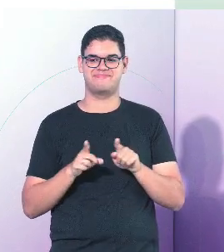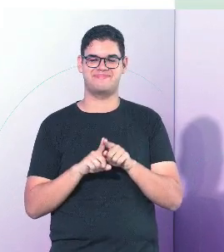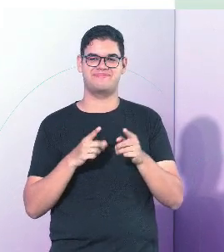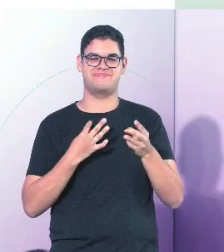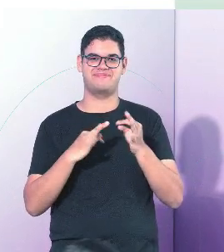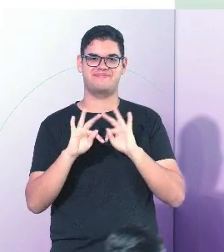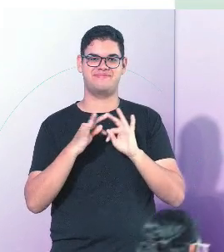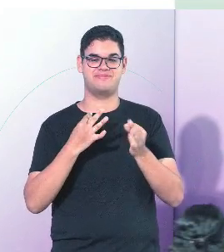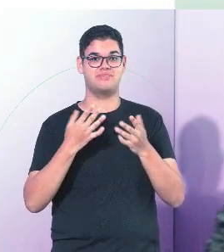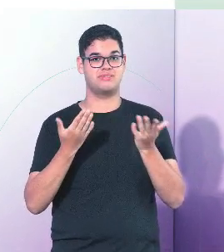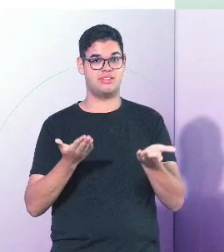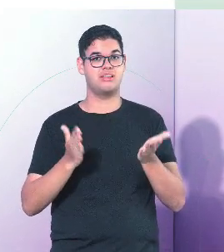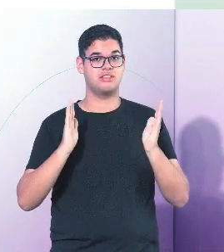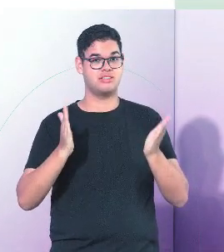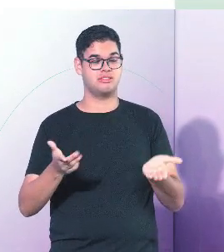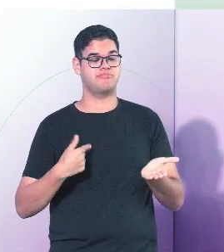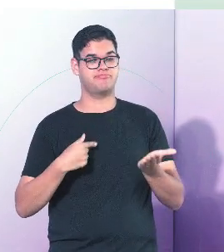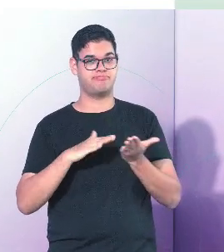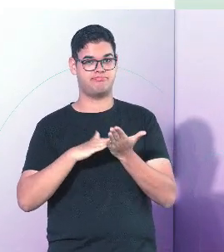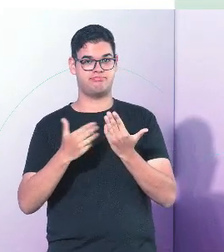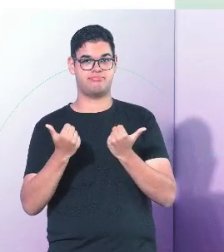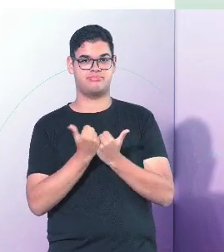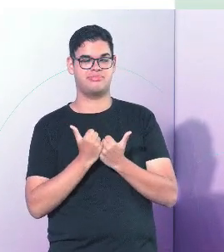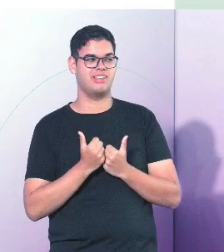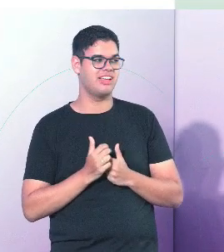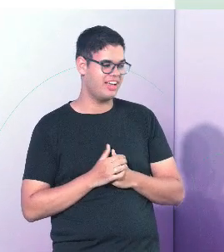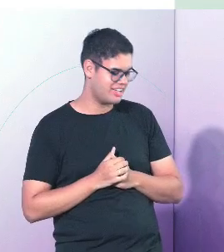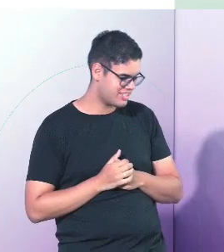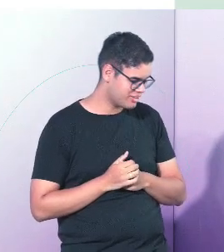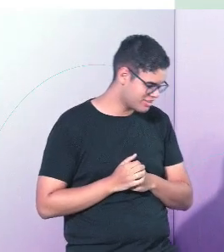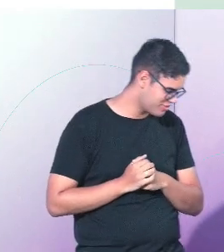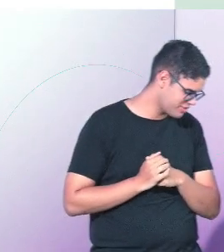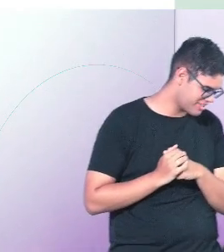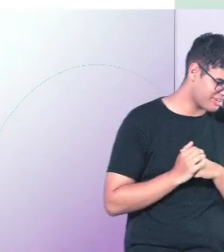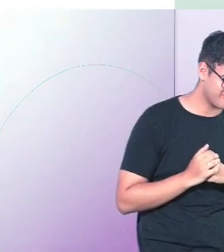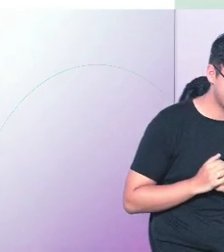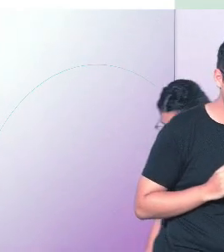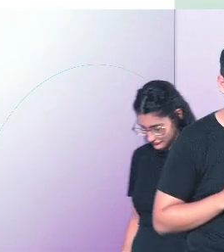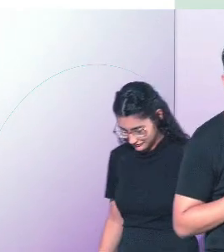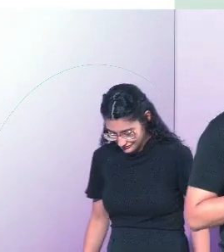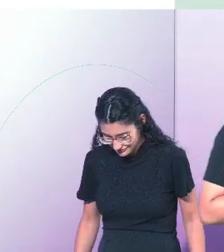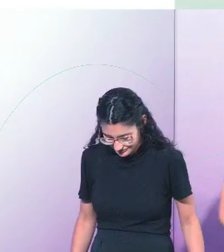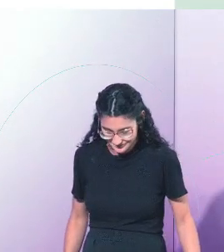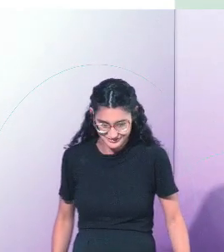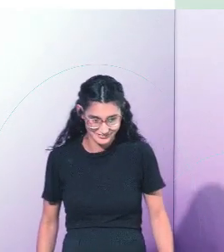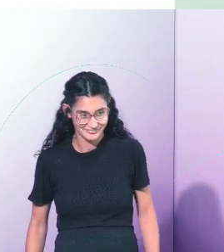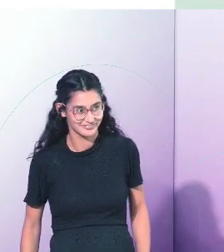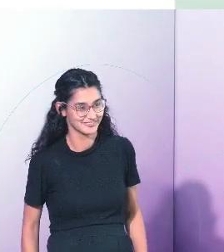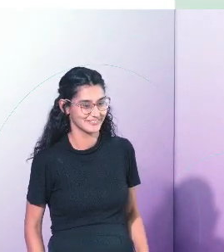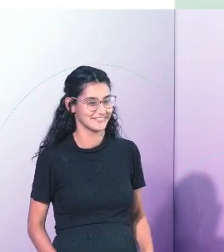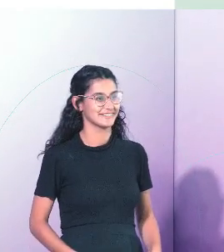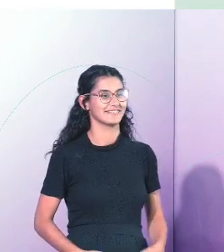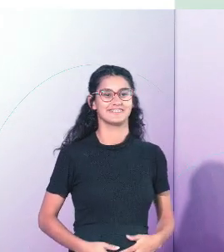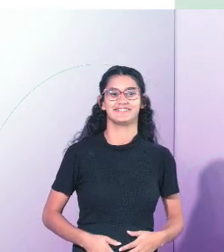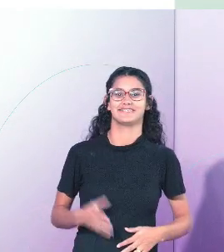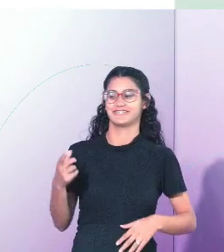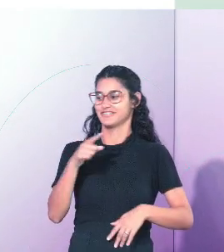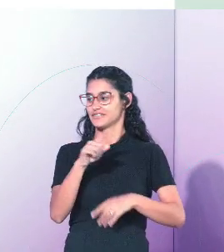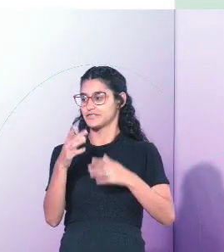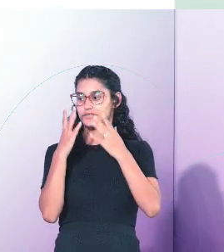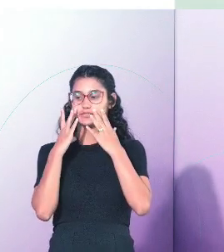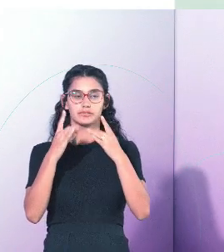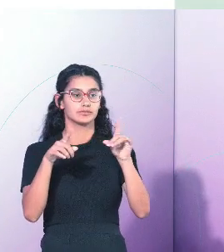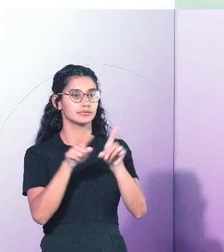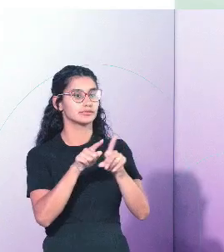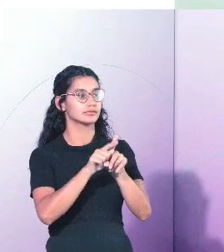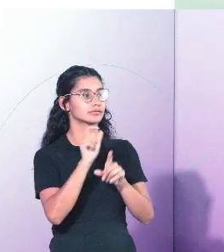químio, que já está aqui disponível, e tratamento oncológico domiciliar. Eu quero que vocês prestem muita